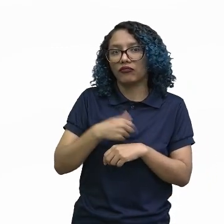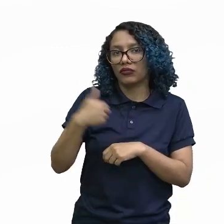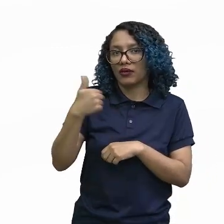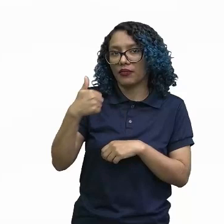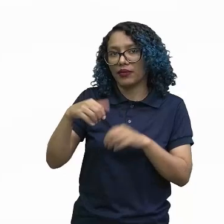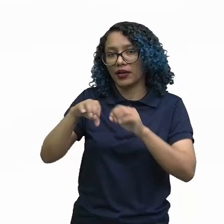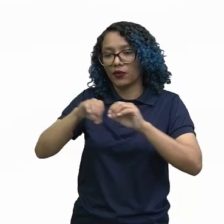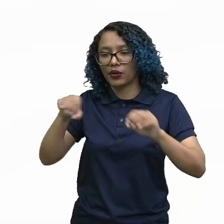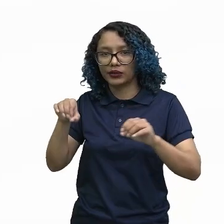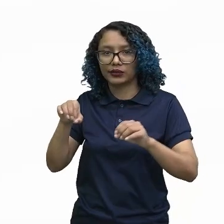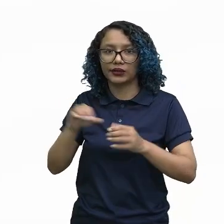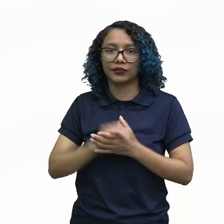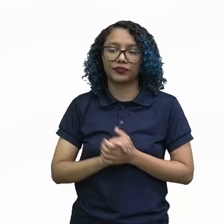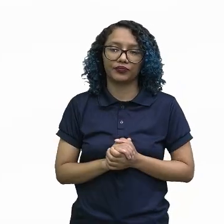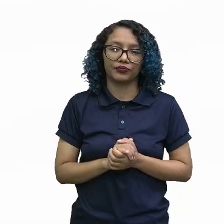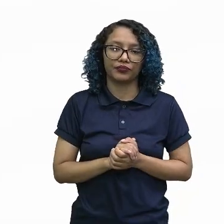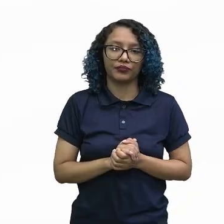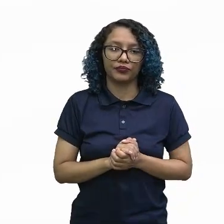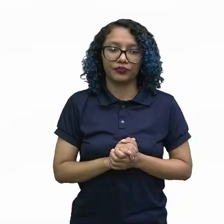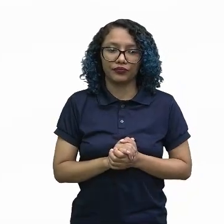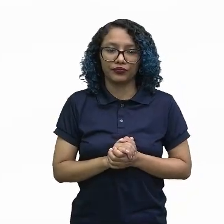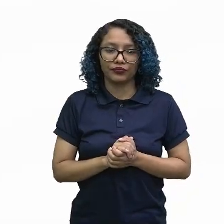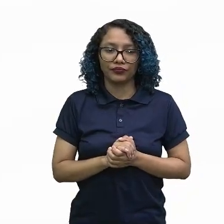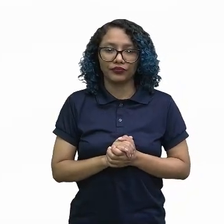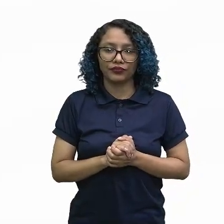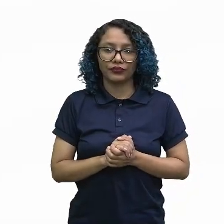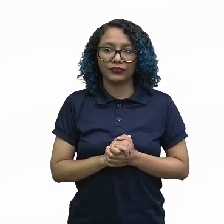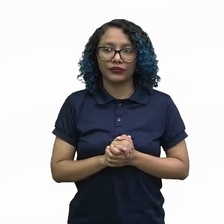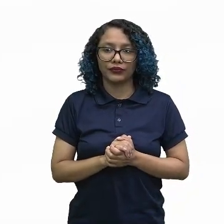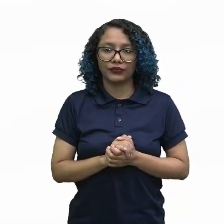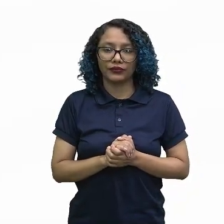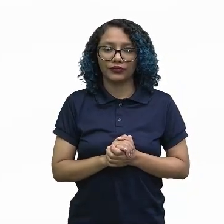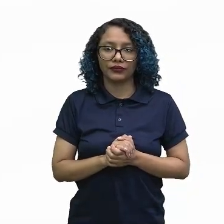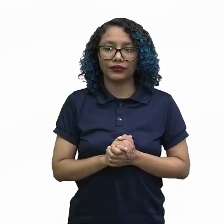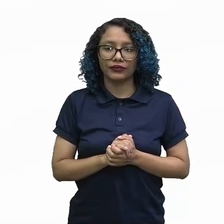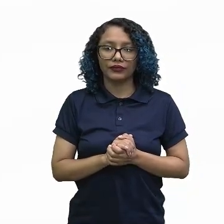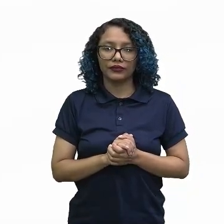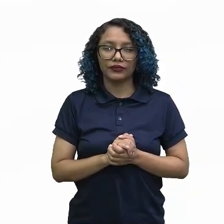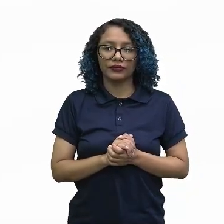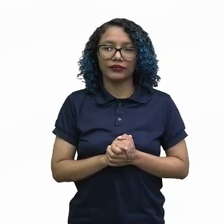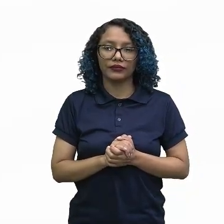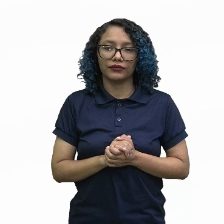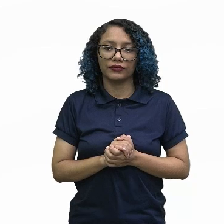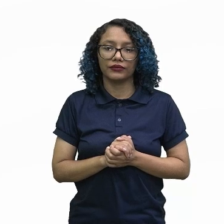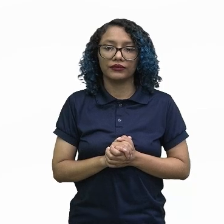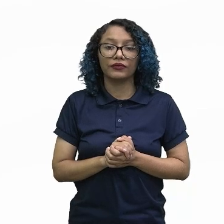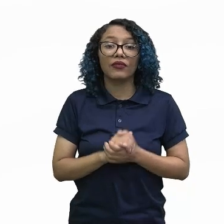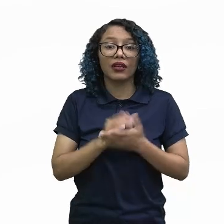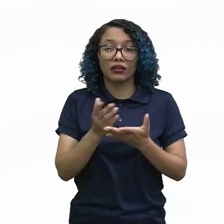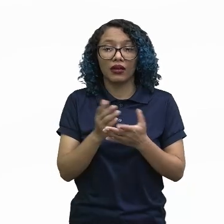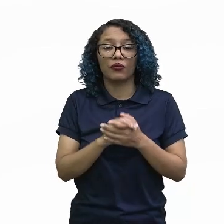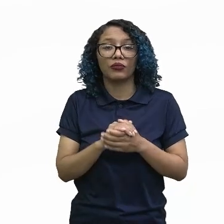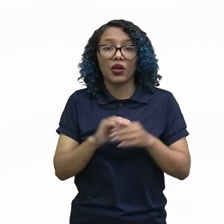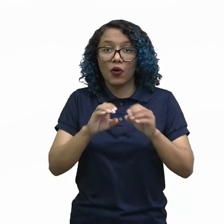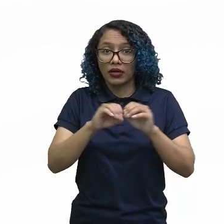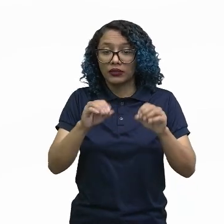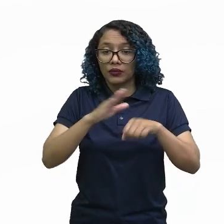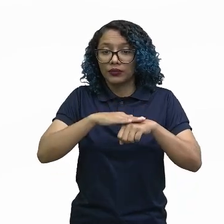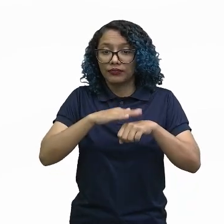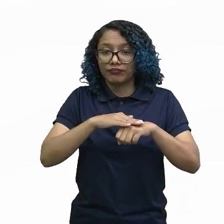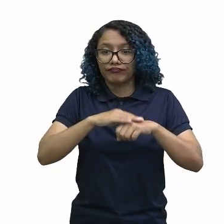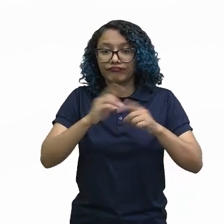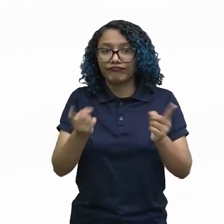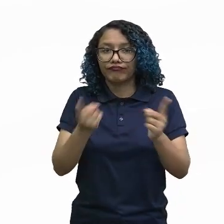ao que foi colocado, foi mencionado na primeira oração. Então, as orações coordenadas adversativas, elas